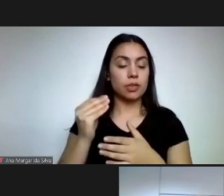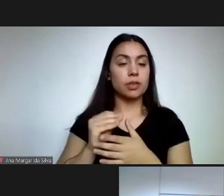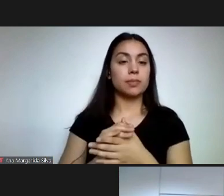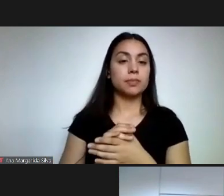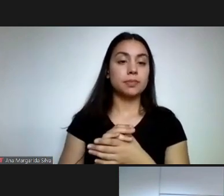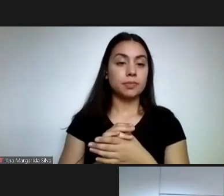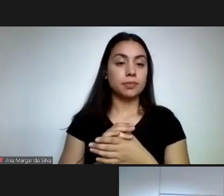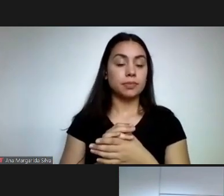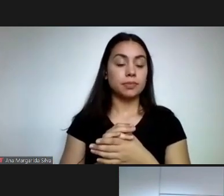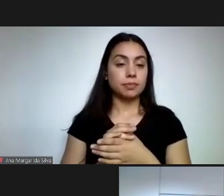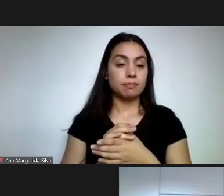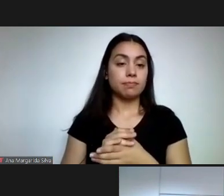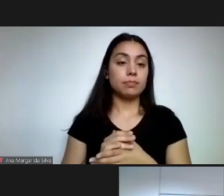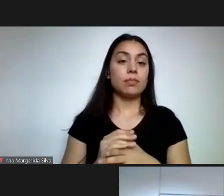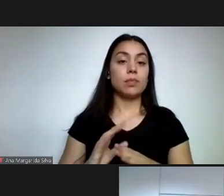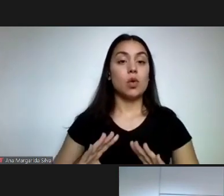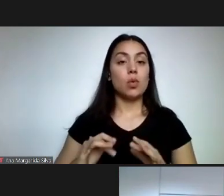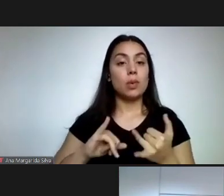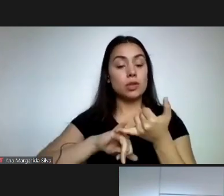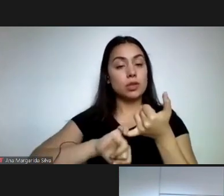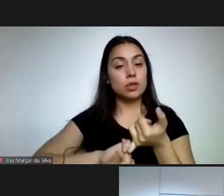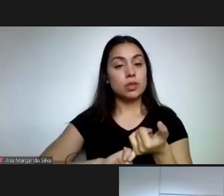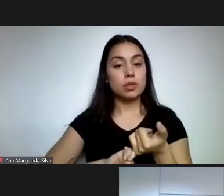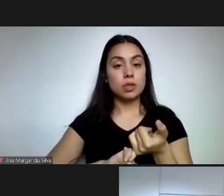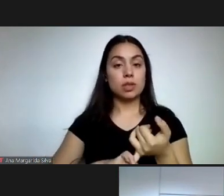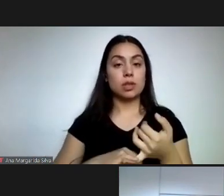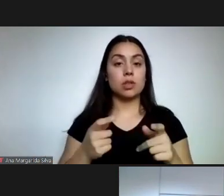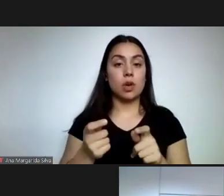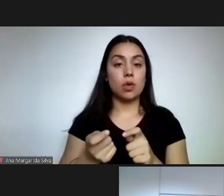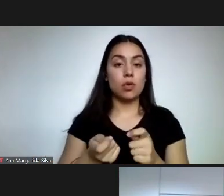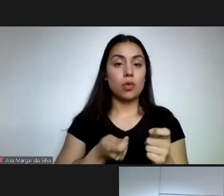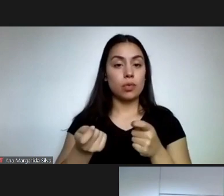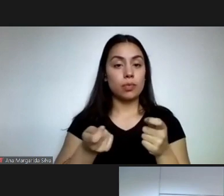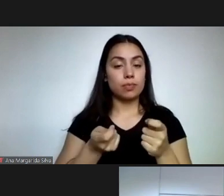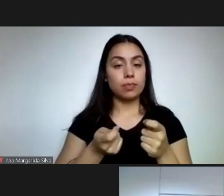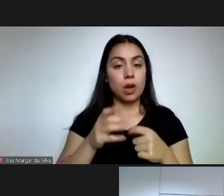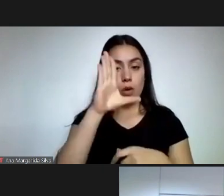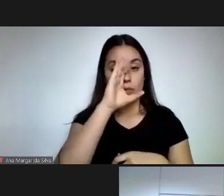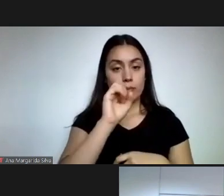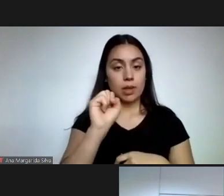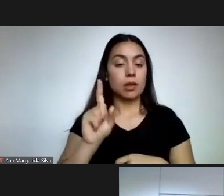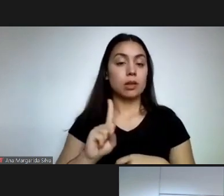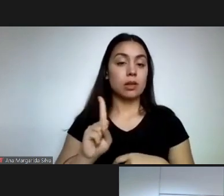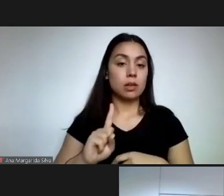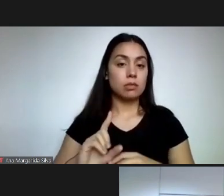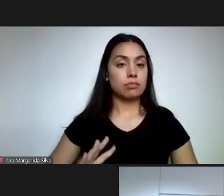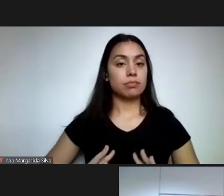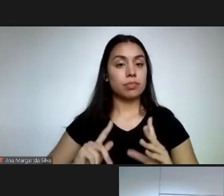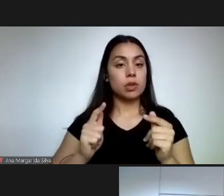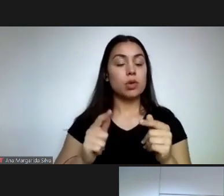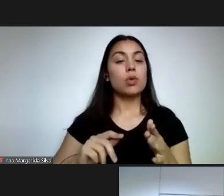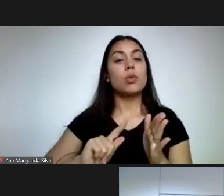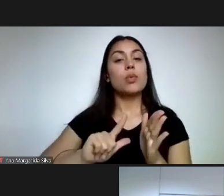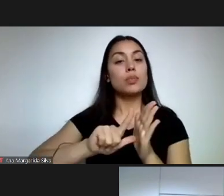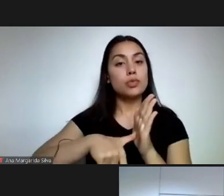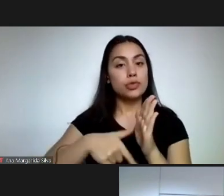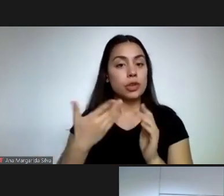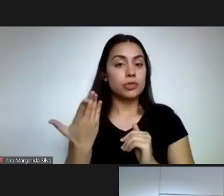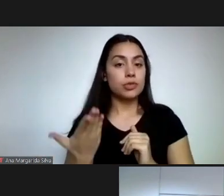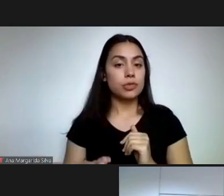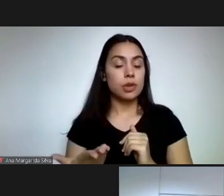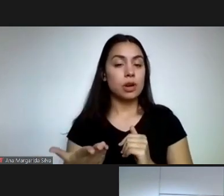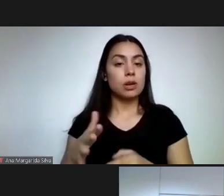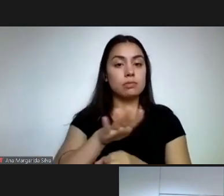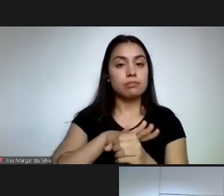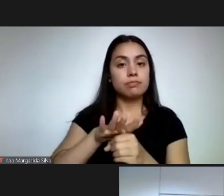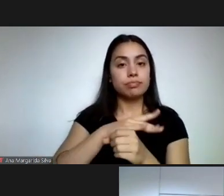não governamental para o desenvolvimento, e acima de tudo o que procuramos fazer em todos os projetos, nas várias áreas,